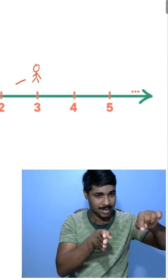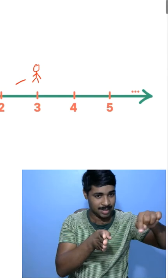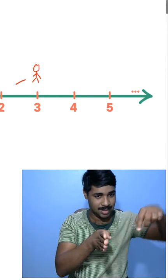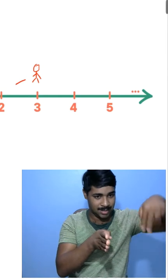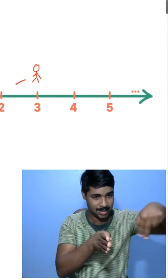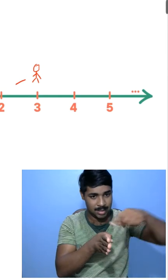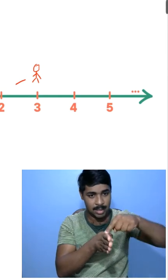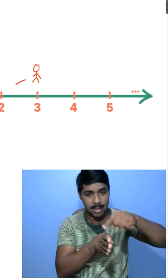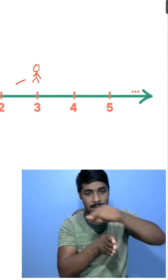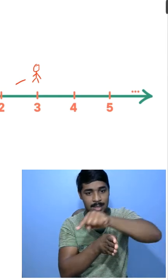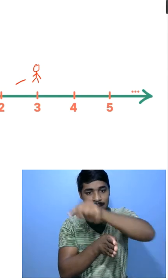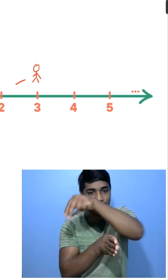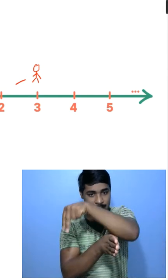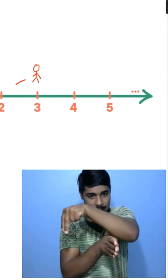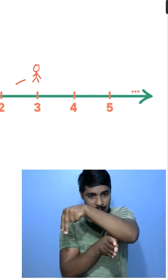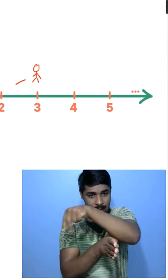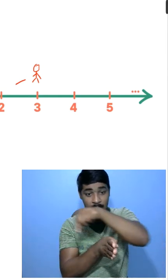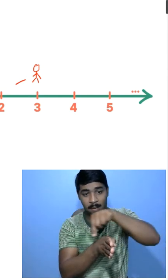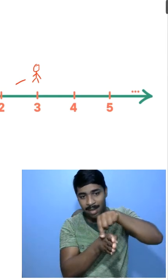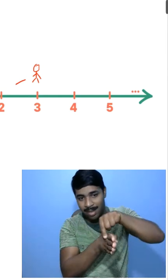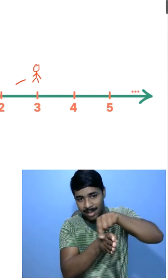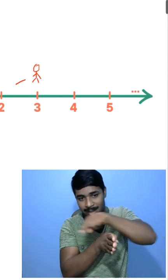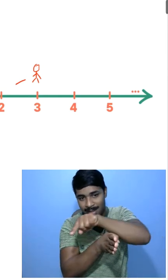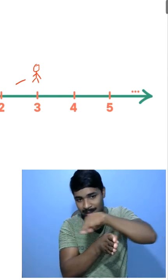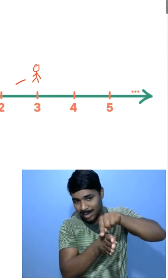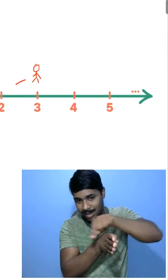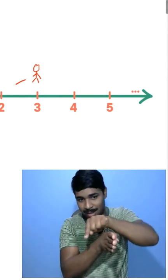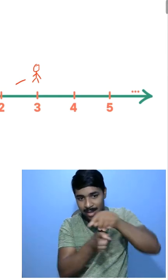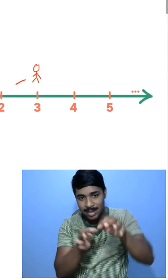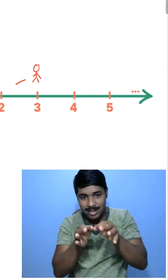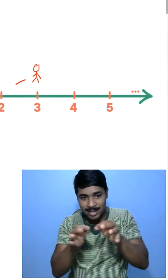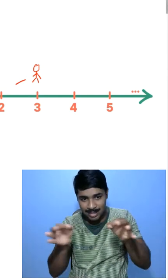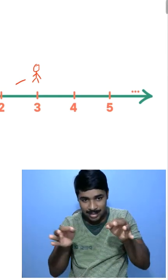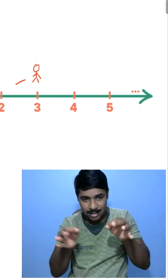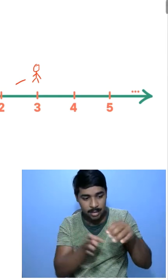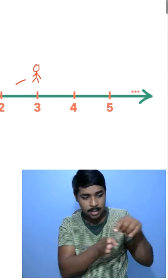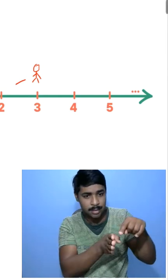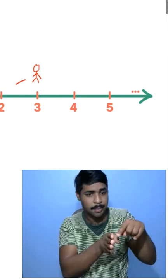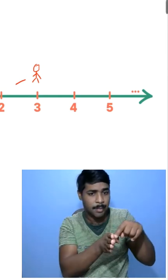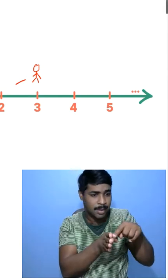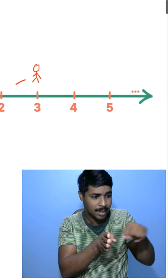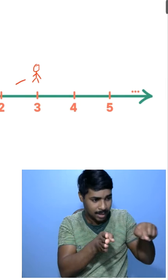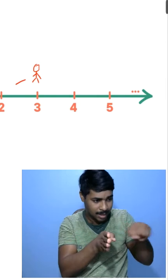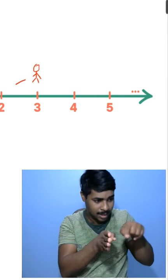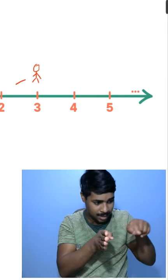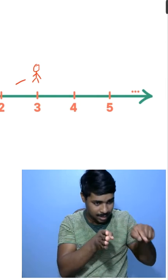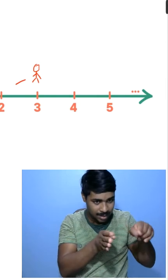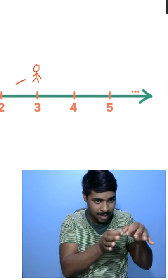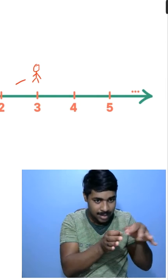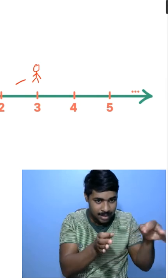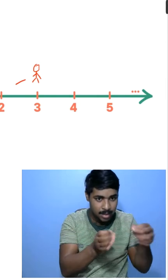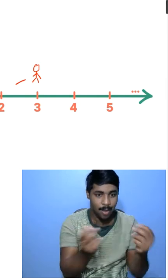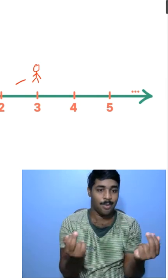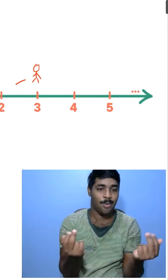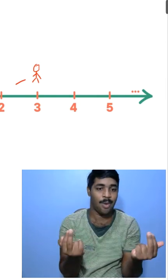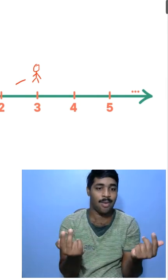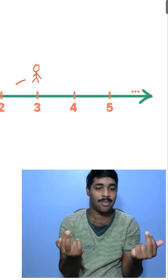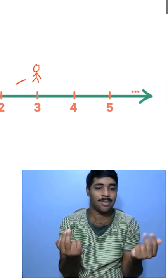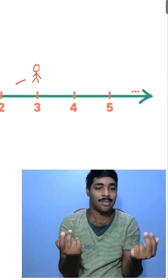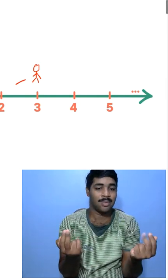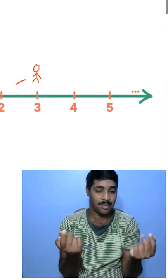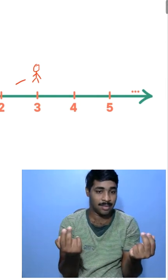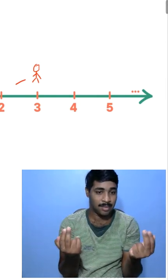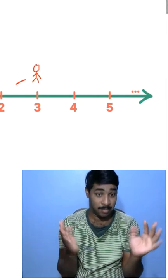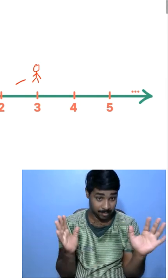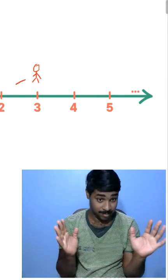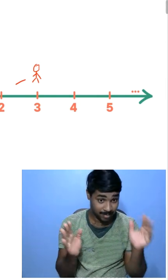outra em relação à origem, ao zero, ao centro da nossa estrada. Então essa ideia de distância em relação ao